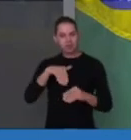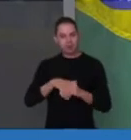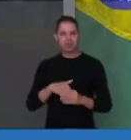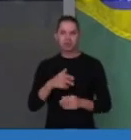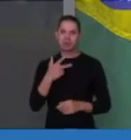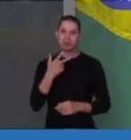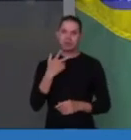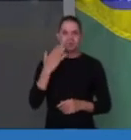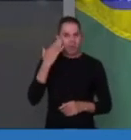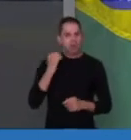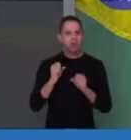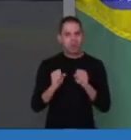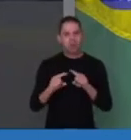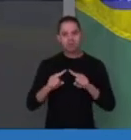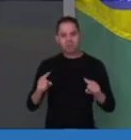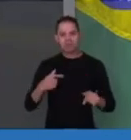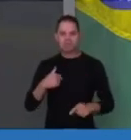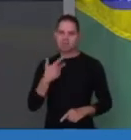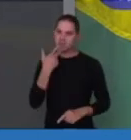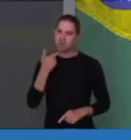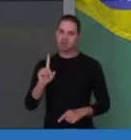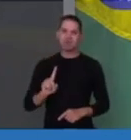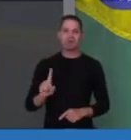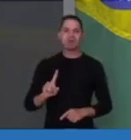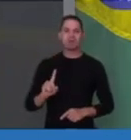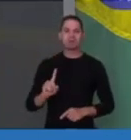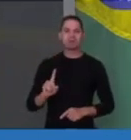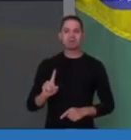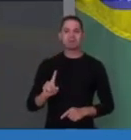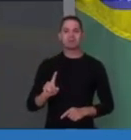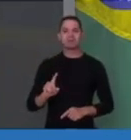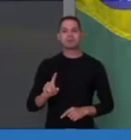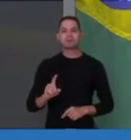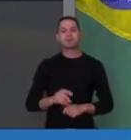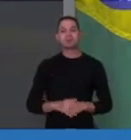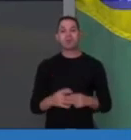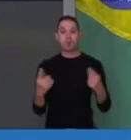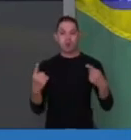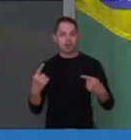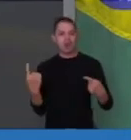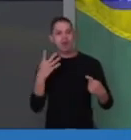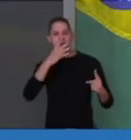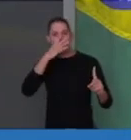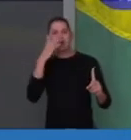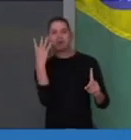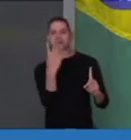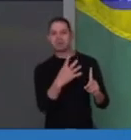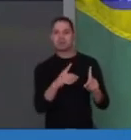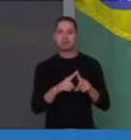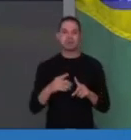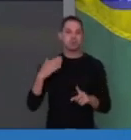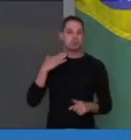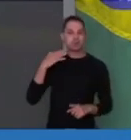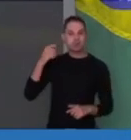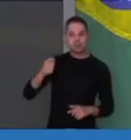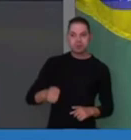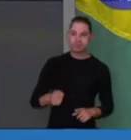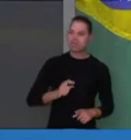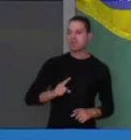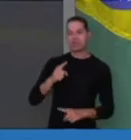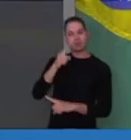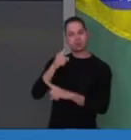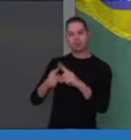obviamente. O meu adversário, sim. Esse cara é a favor de ditador. Mas se vem o juiz e fala, não pode falar não, isso aí não. Isso aí é fake